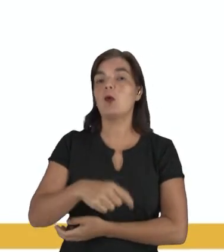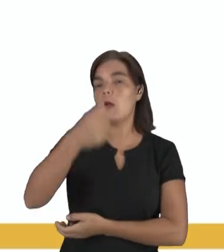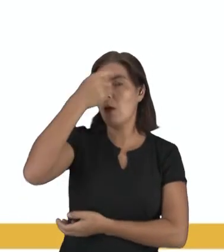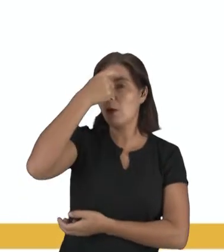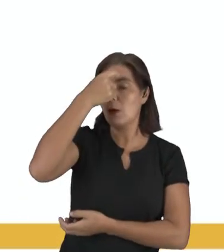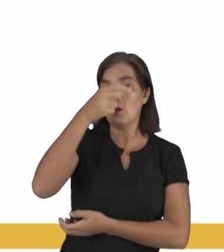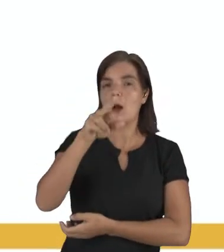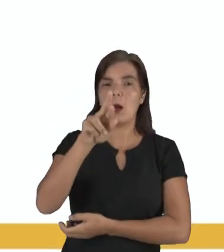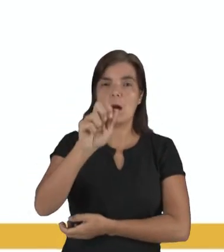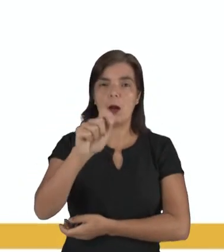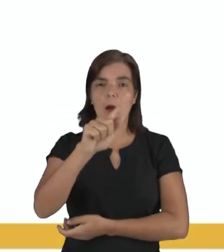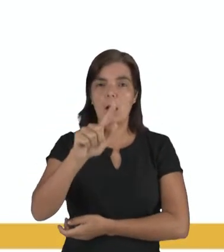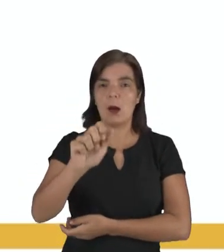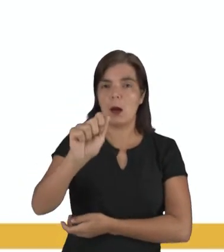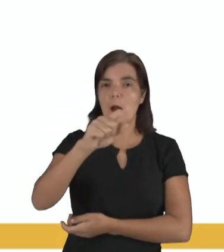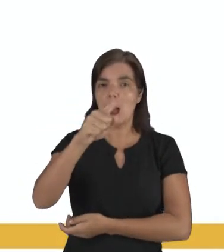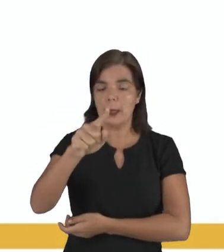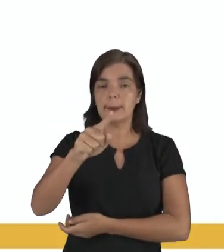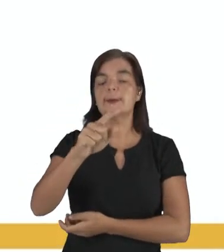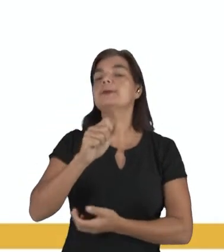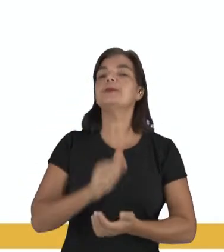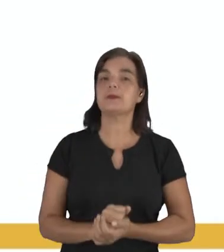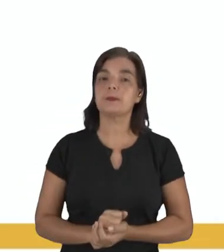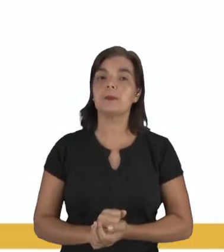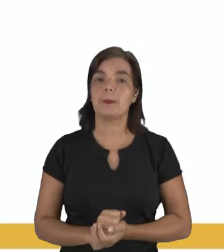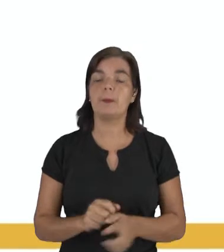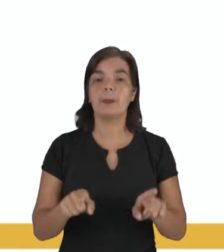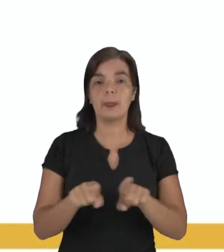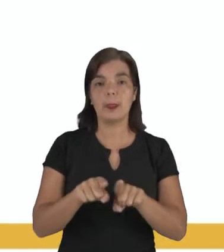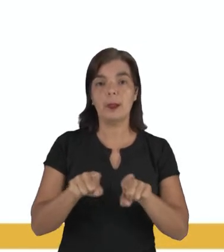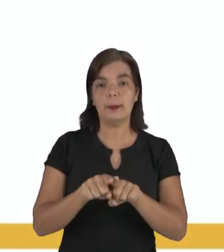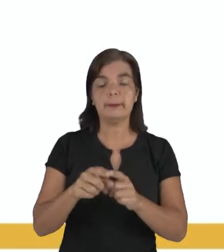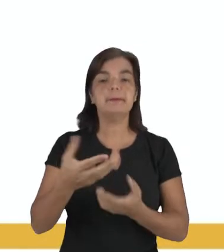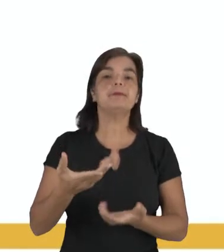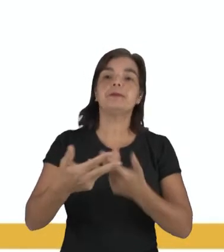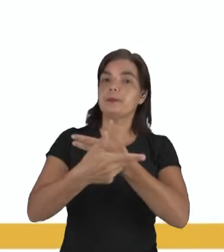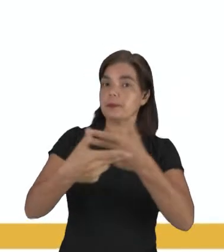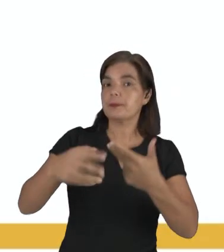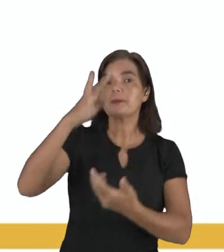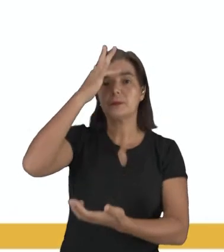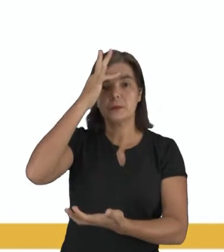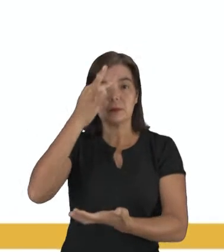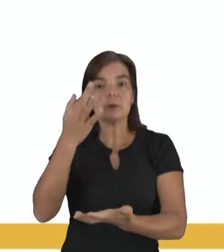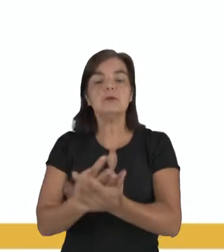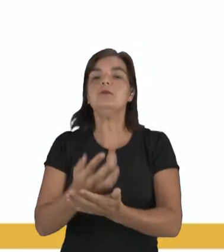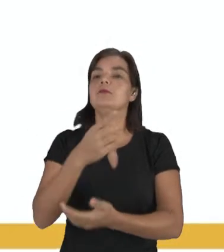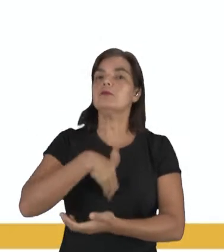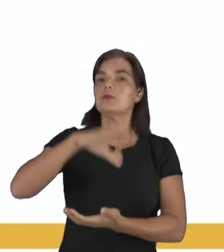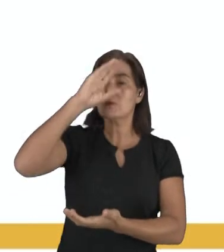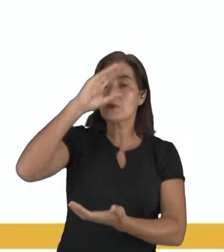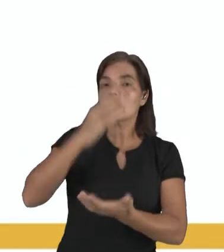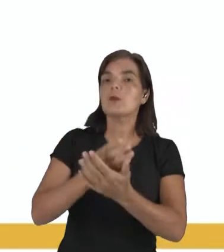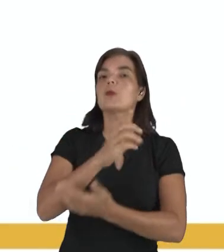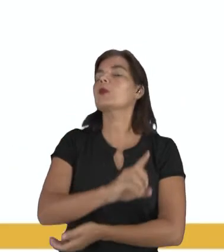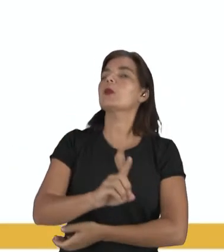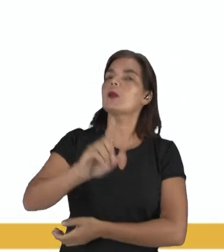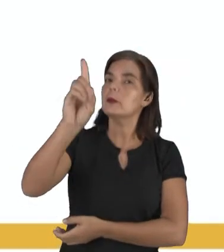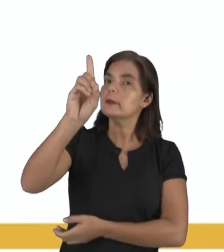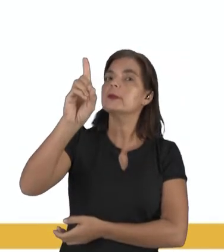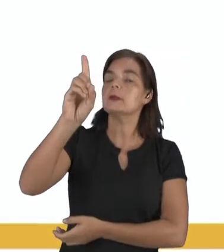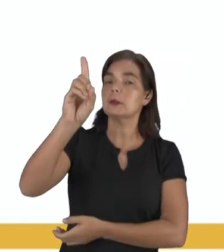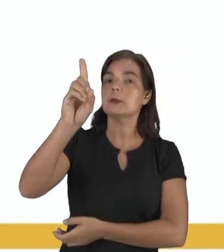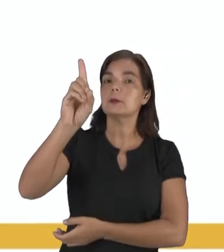razão, ou seja, utilizar a fé e essa ideia mais mística da coisa, de acreditar em Deus, acreditar em um ser,